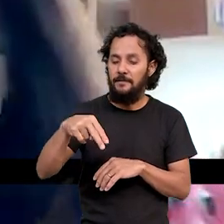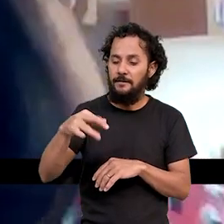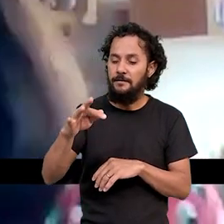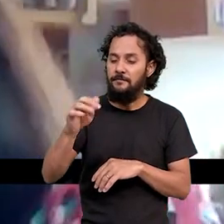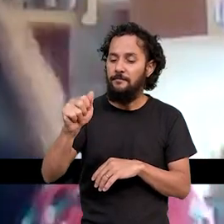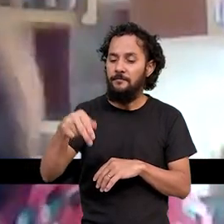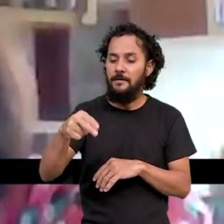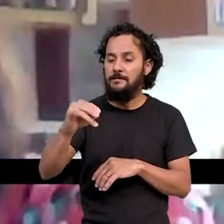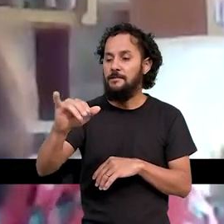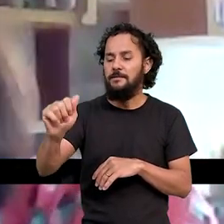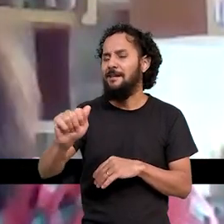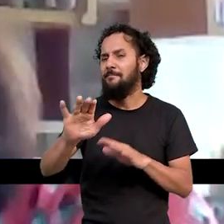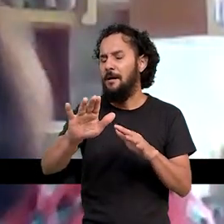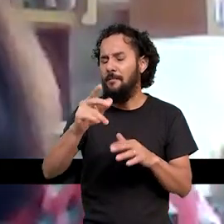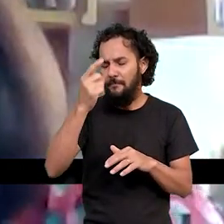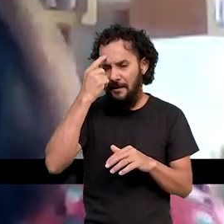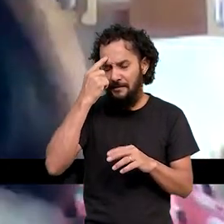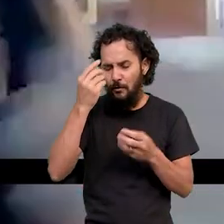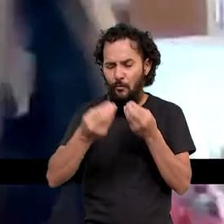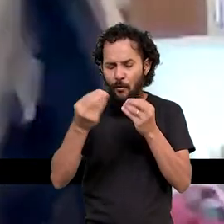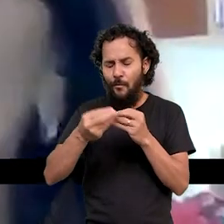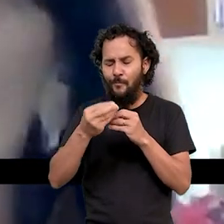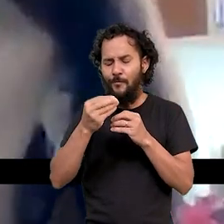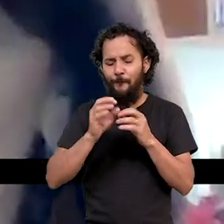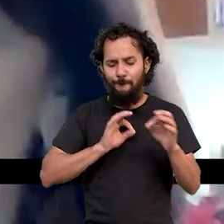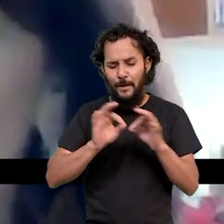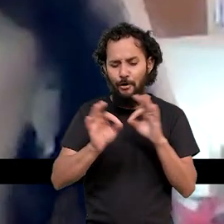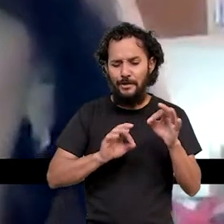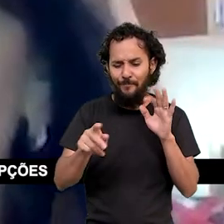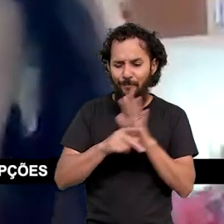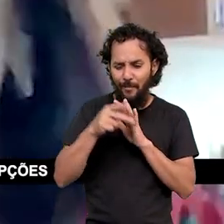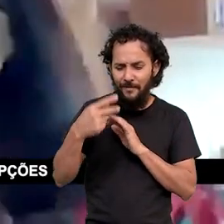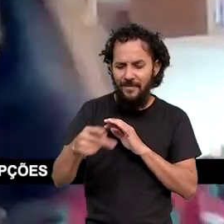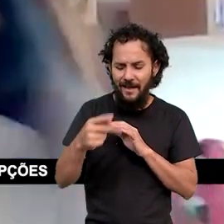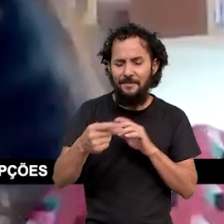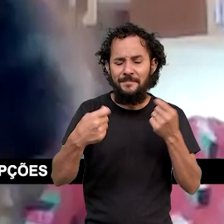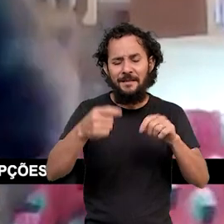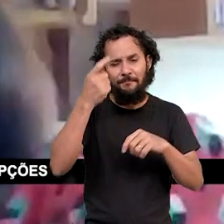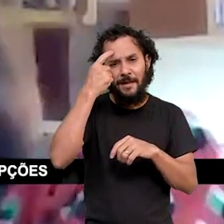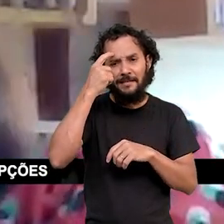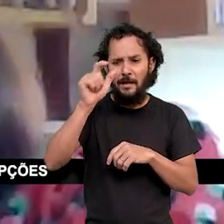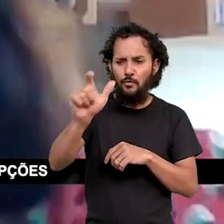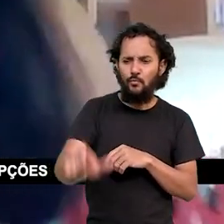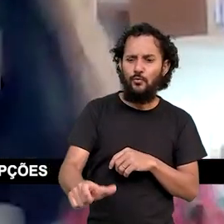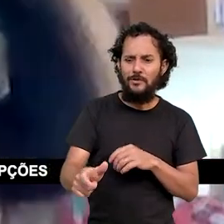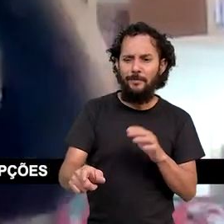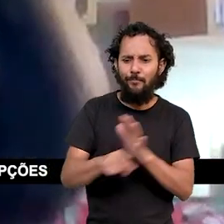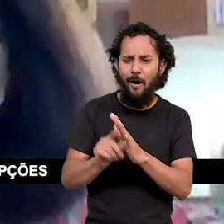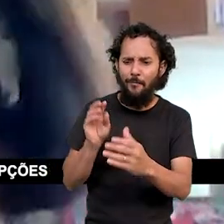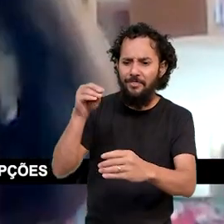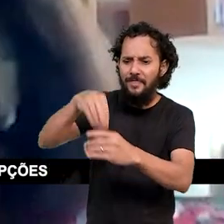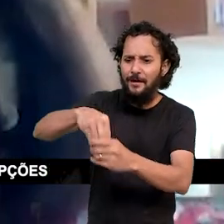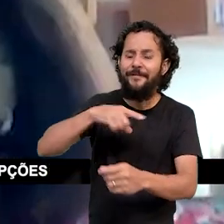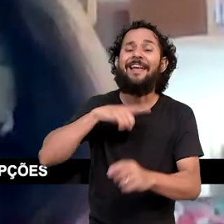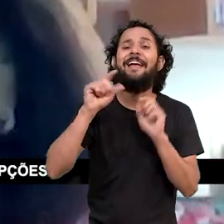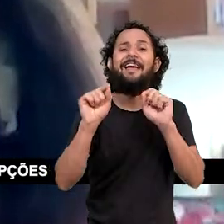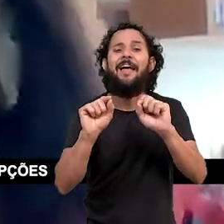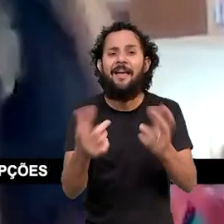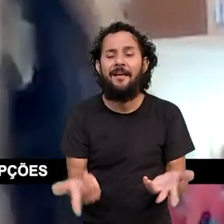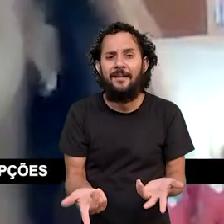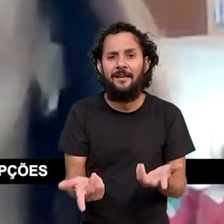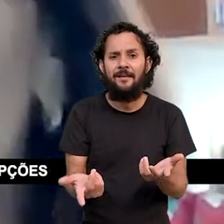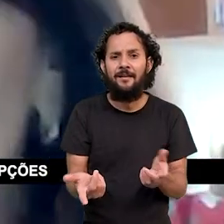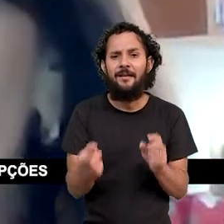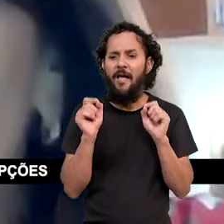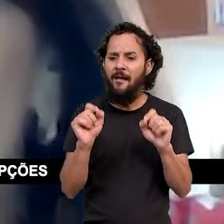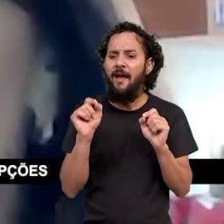para eu pensar em projetos para a educação infantil, eu tenho que pensar nos sujeitos da educação infantil.